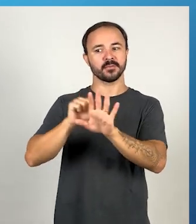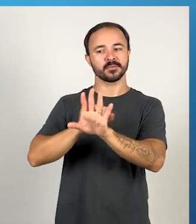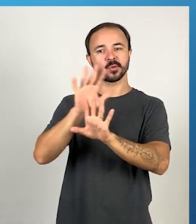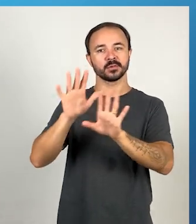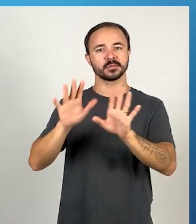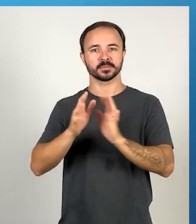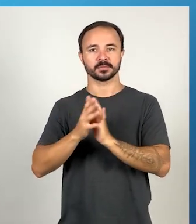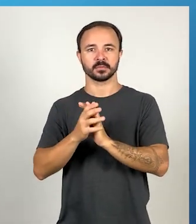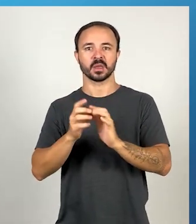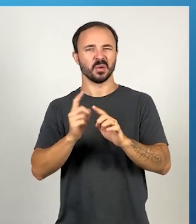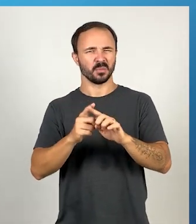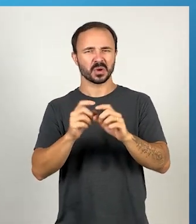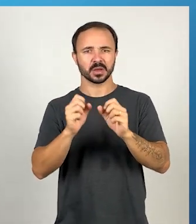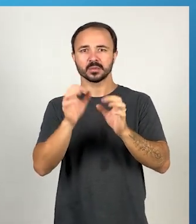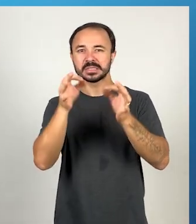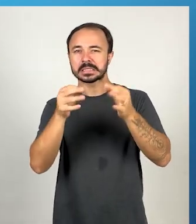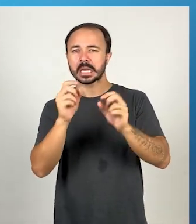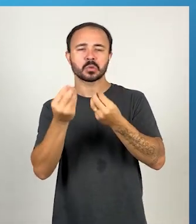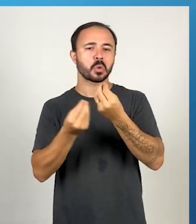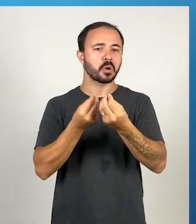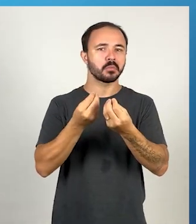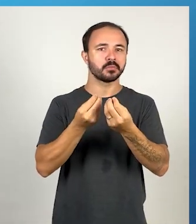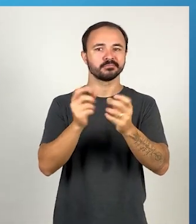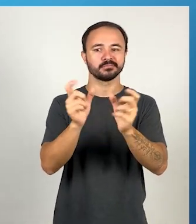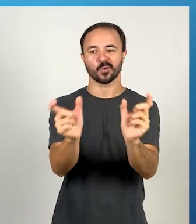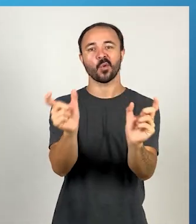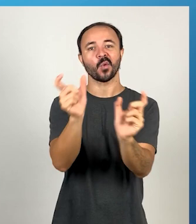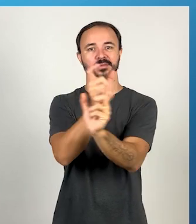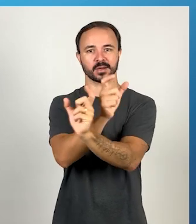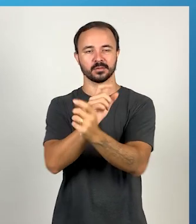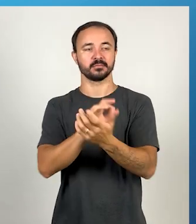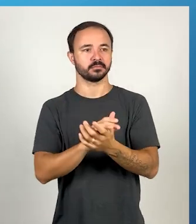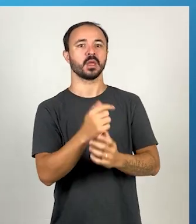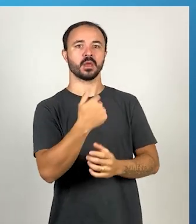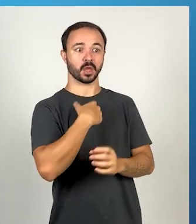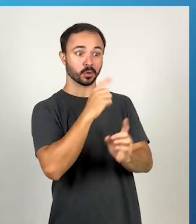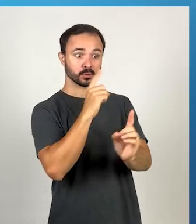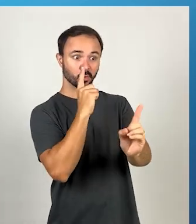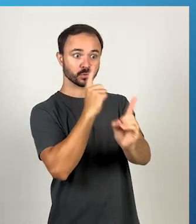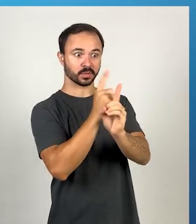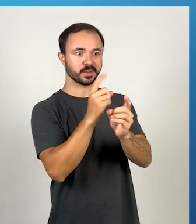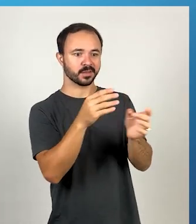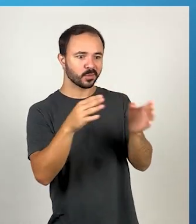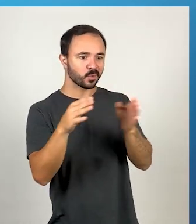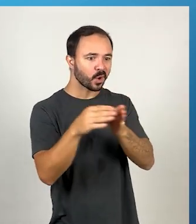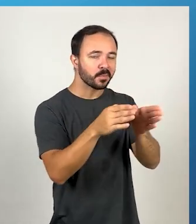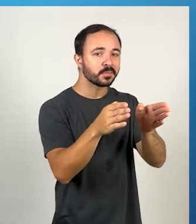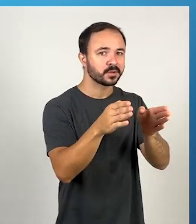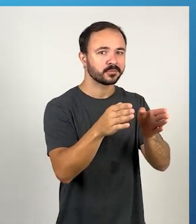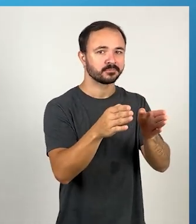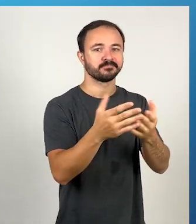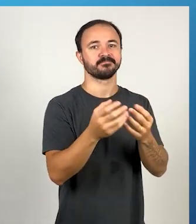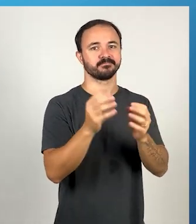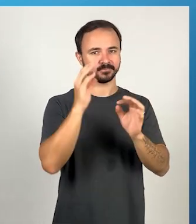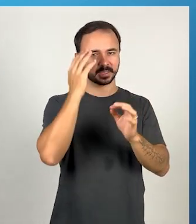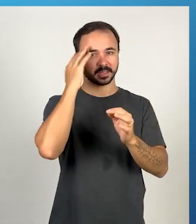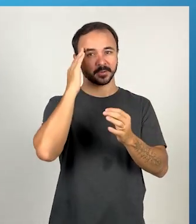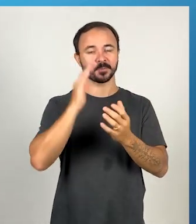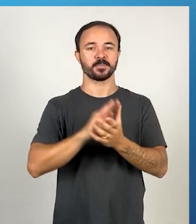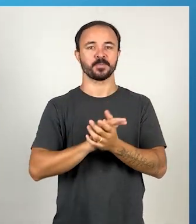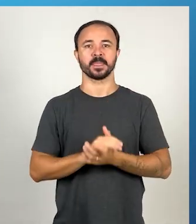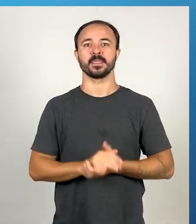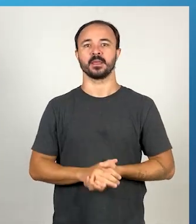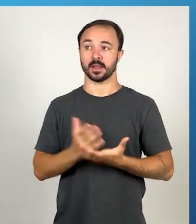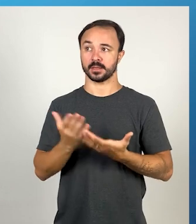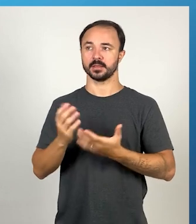seria: eu te encontrei nos caminhos do destino. Cansada ela estava. Nesta oração, foi invertida